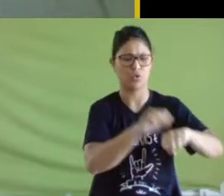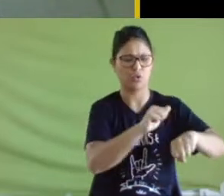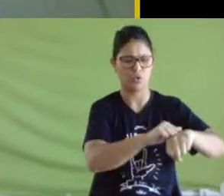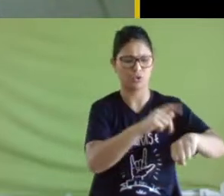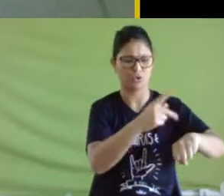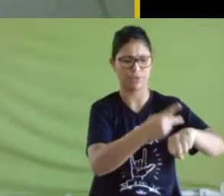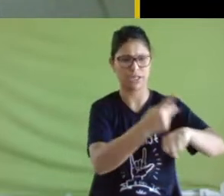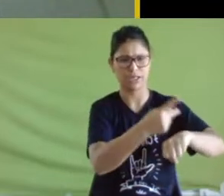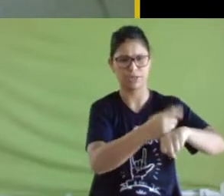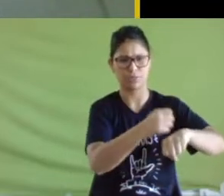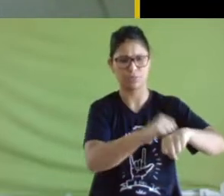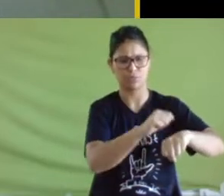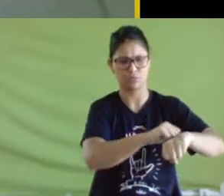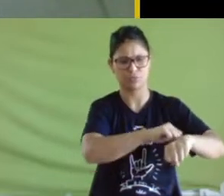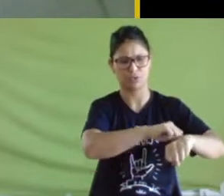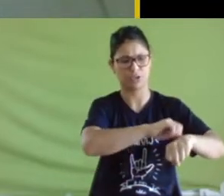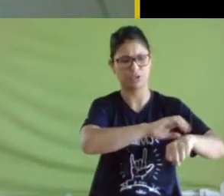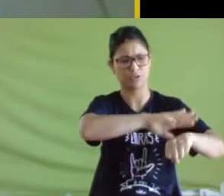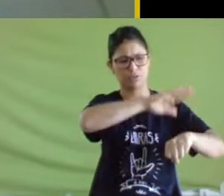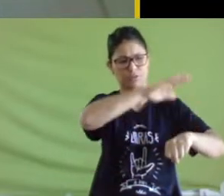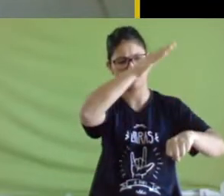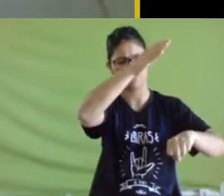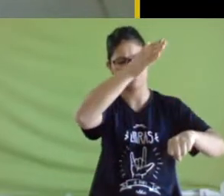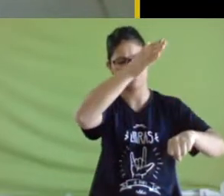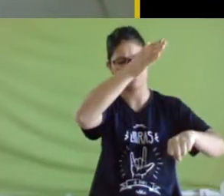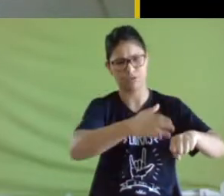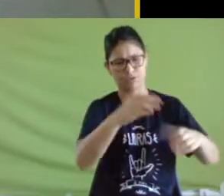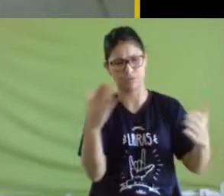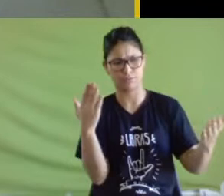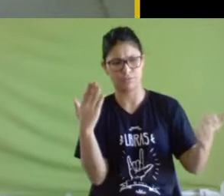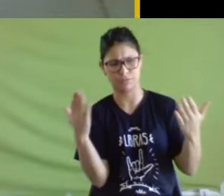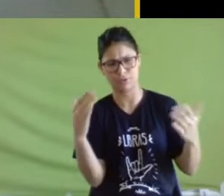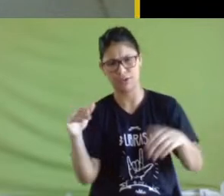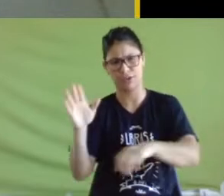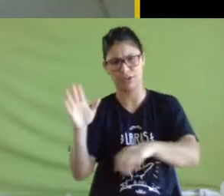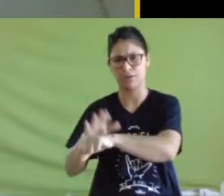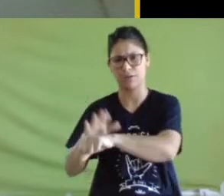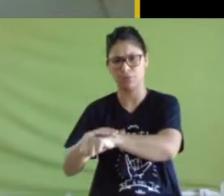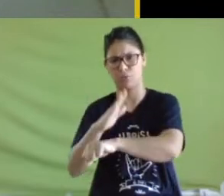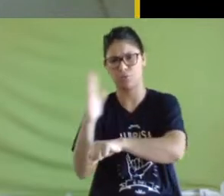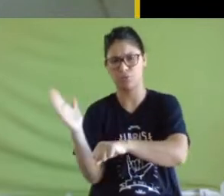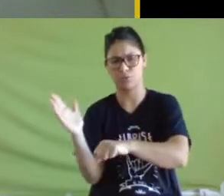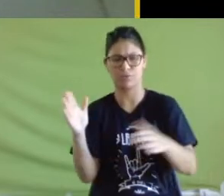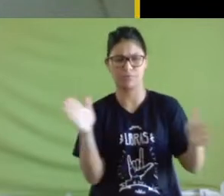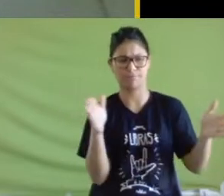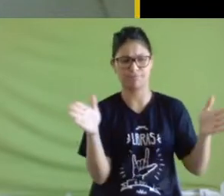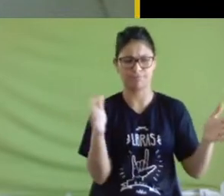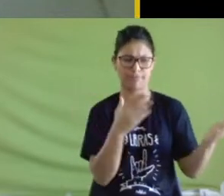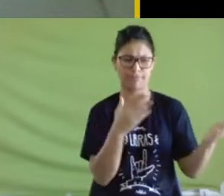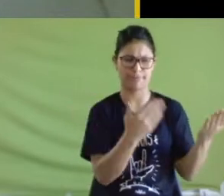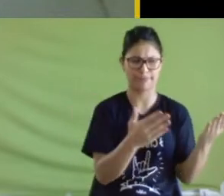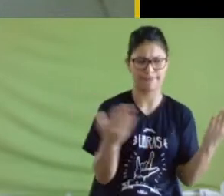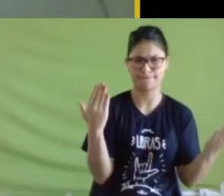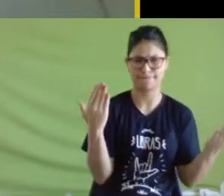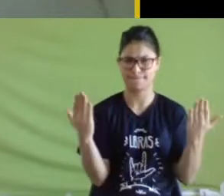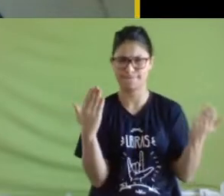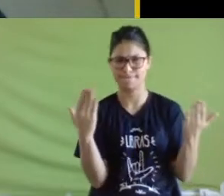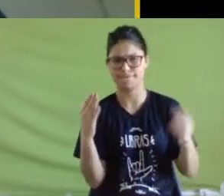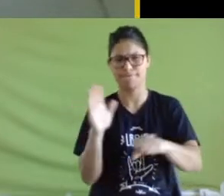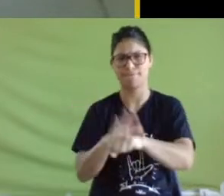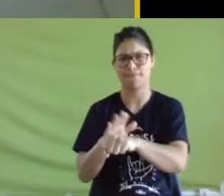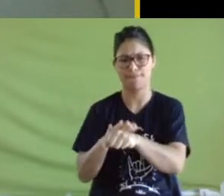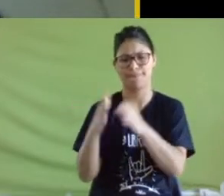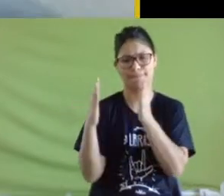rocha tem aqueles vários estratos, e quando a gente pensa no tempo, no mesmo tempo, há várias temporalidades.